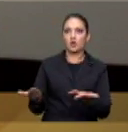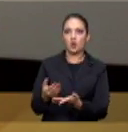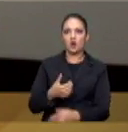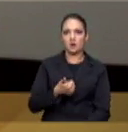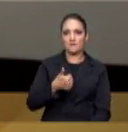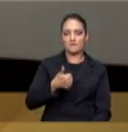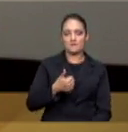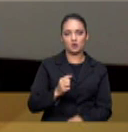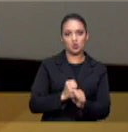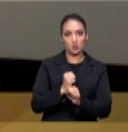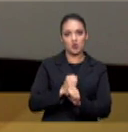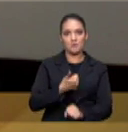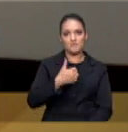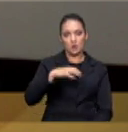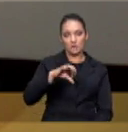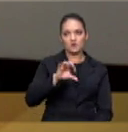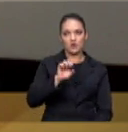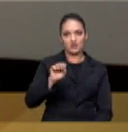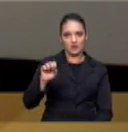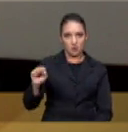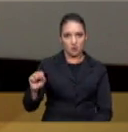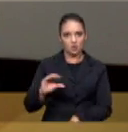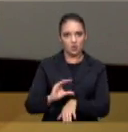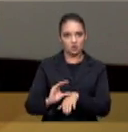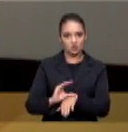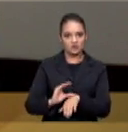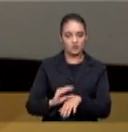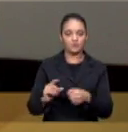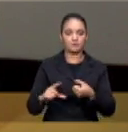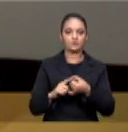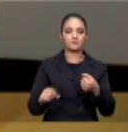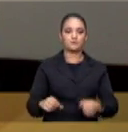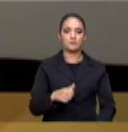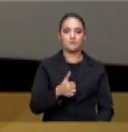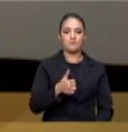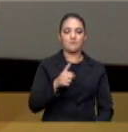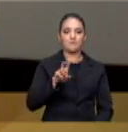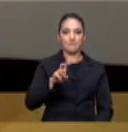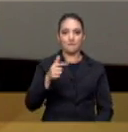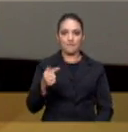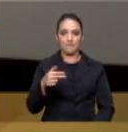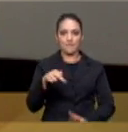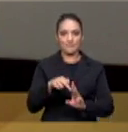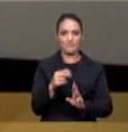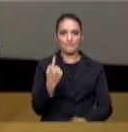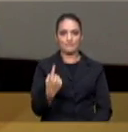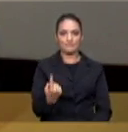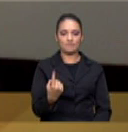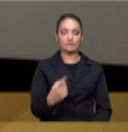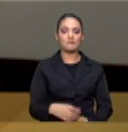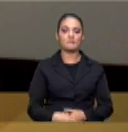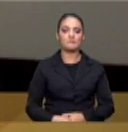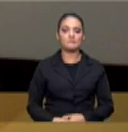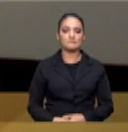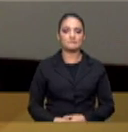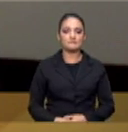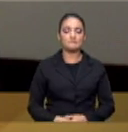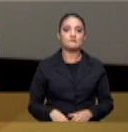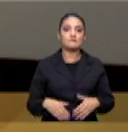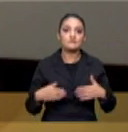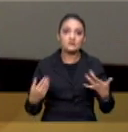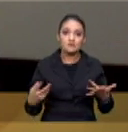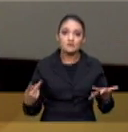do artigo, né, da Constituição Federal de 88, artigo 157, inciso 1º. É inegável que houve